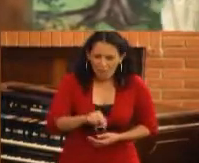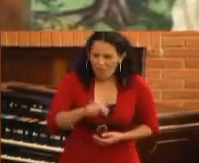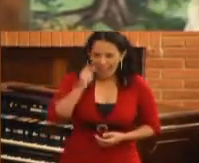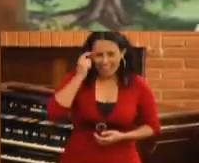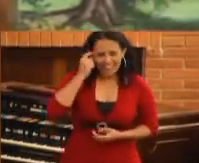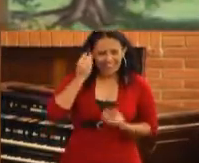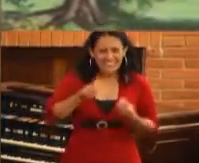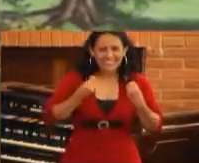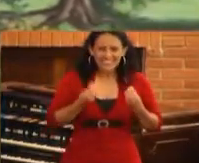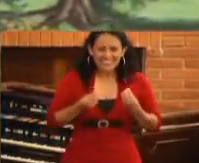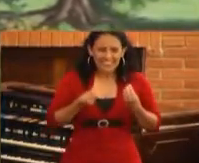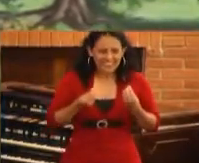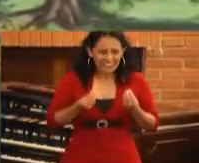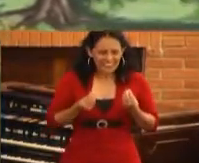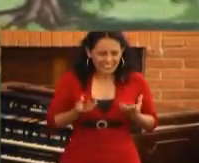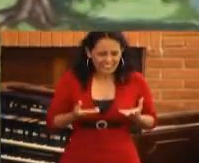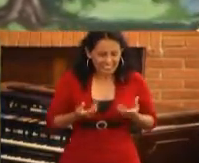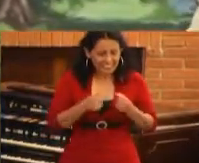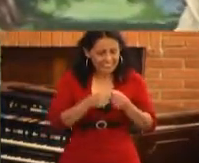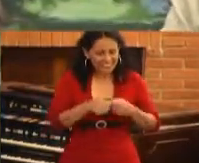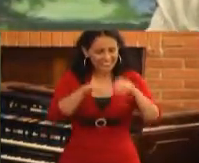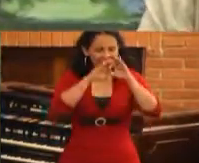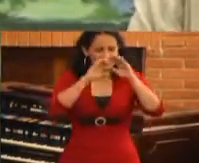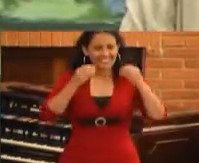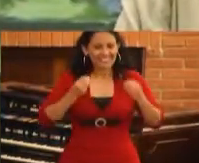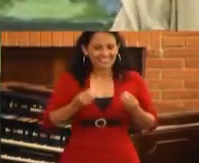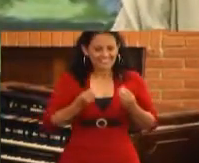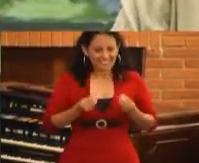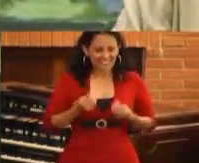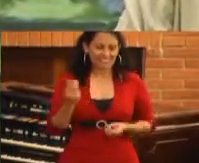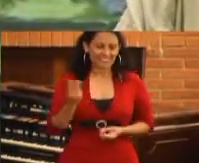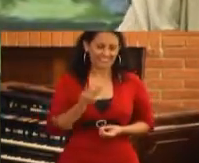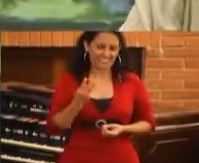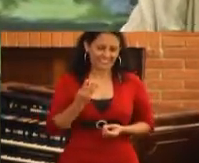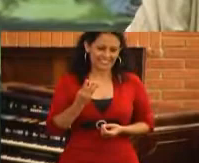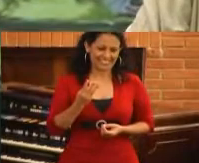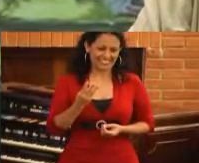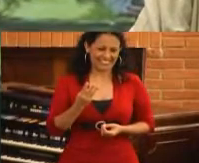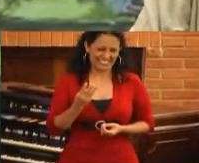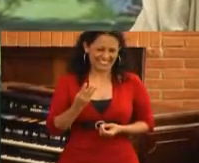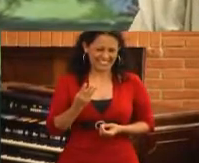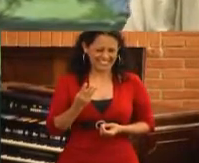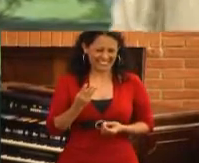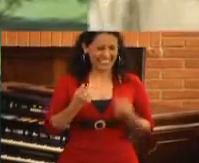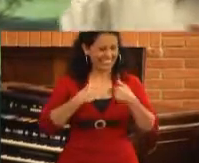E a terceira e mais impressionante de todas elas é que eu vou estar lá.